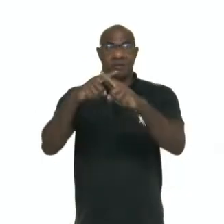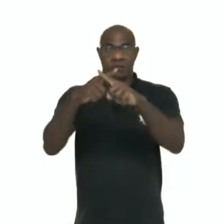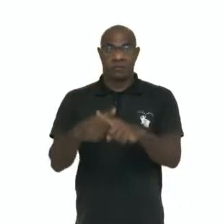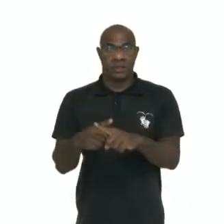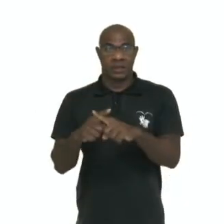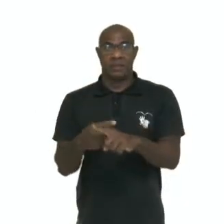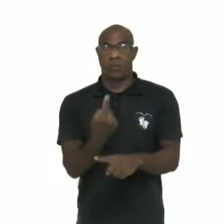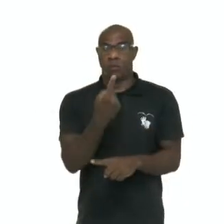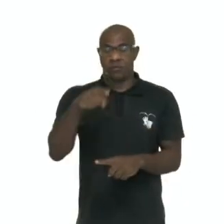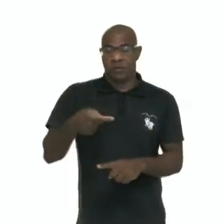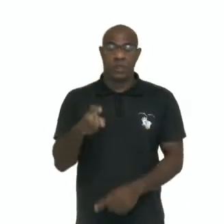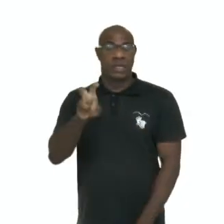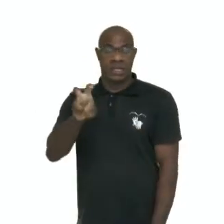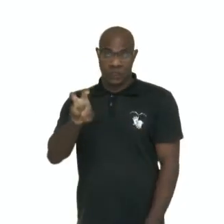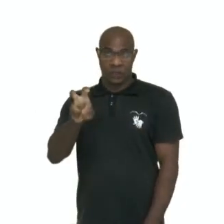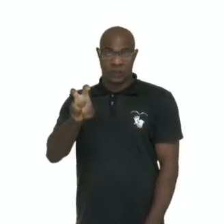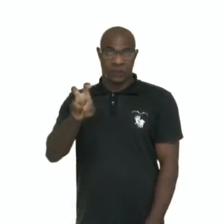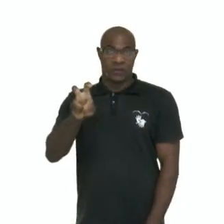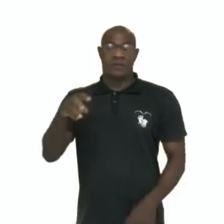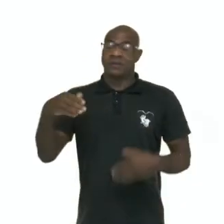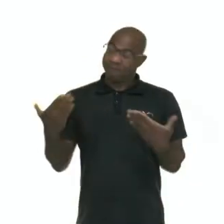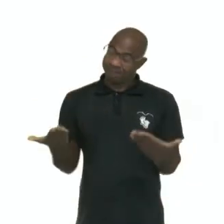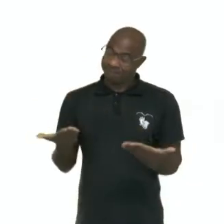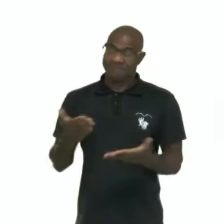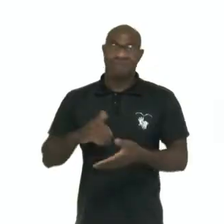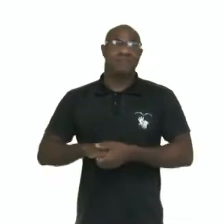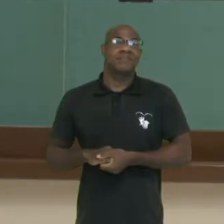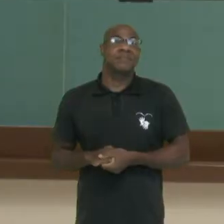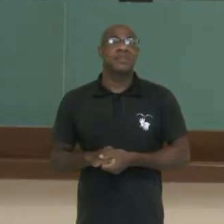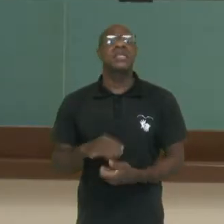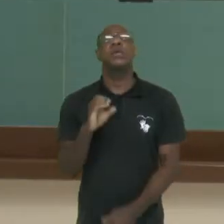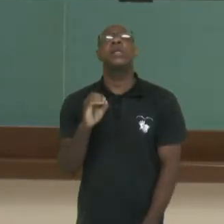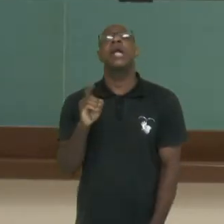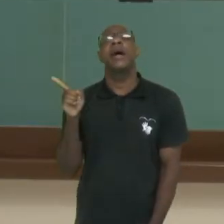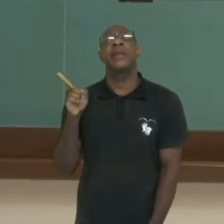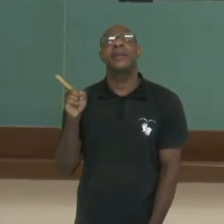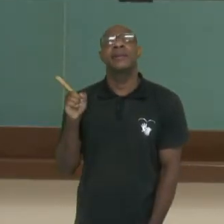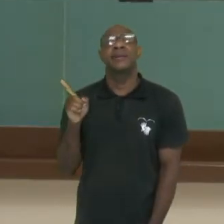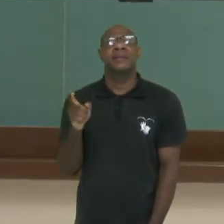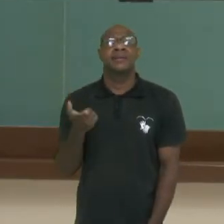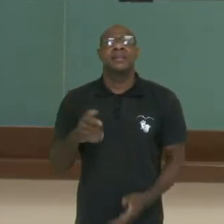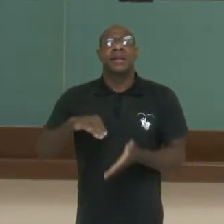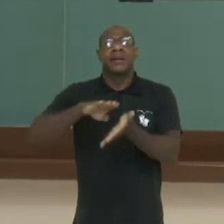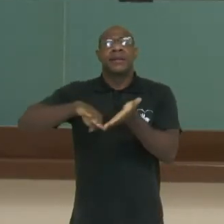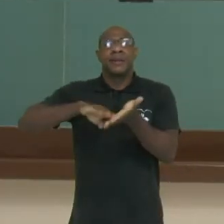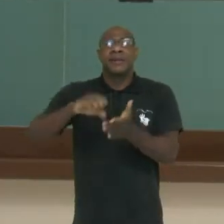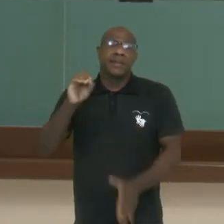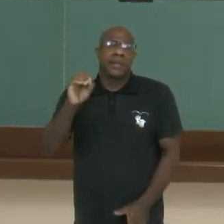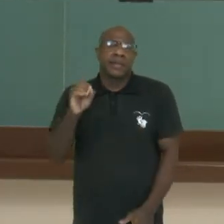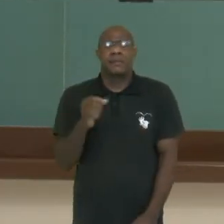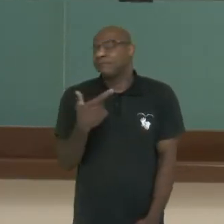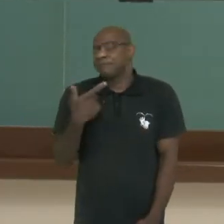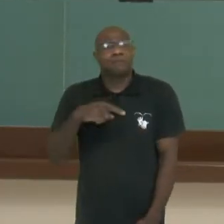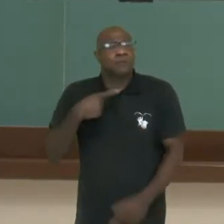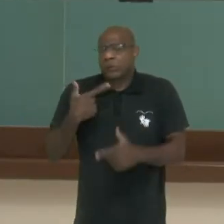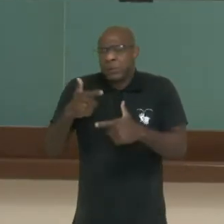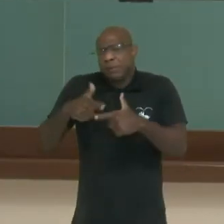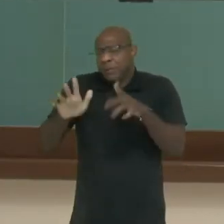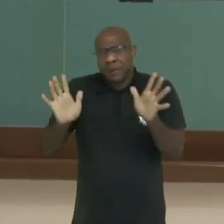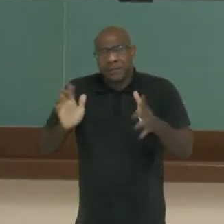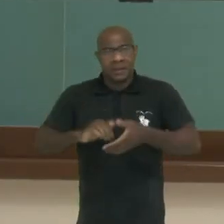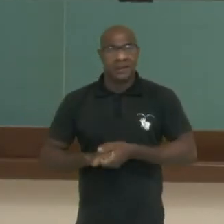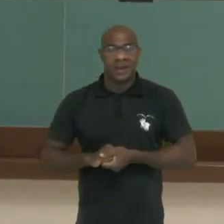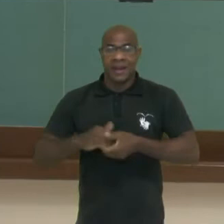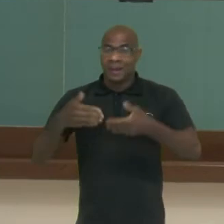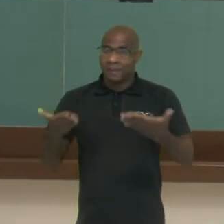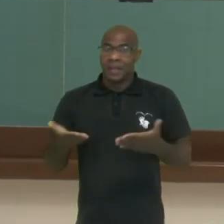por 1,5. Isso mesmo. Ah, mas e o zero lá? Se a gente tirar o zero aqui, não faz diferença, tá bom? Ele